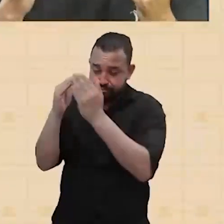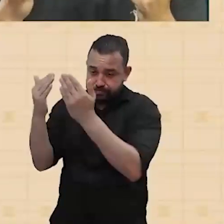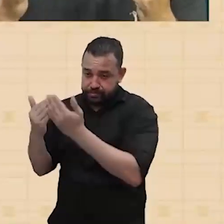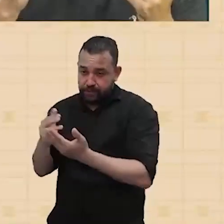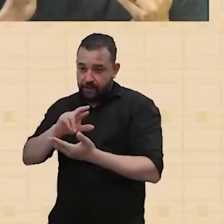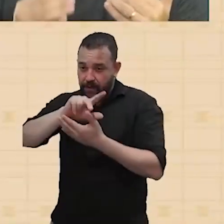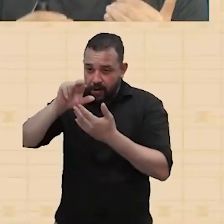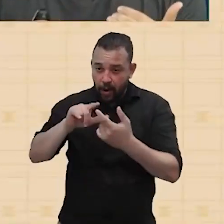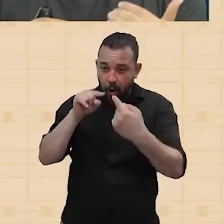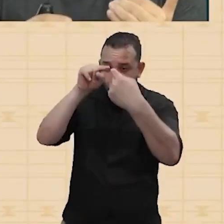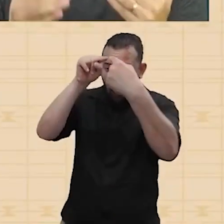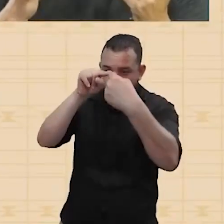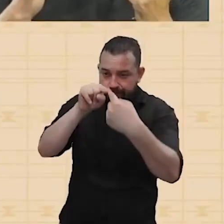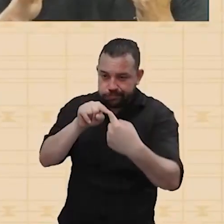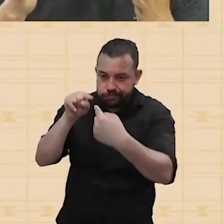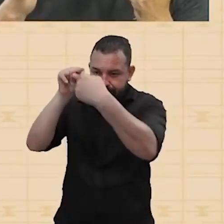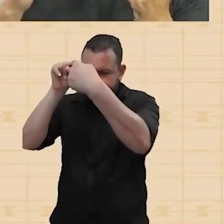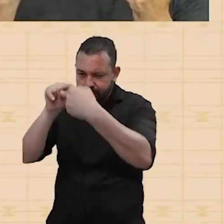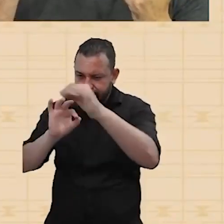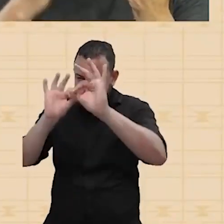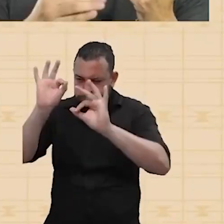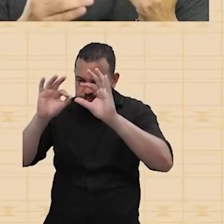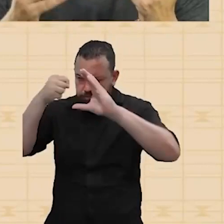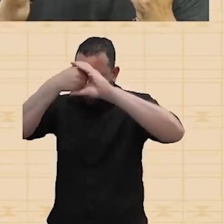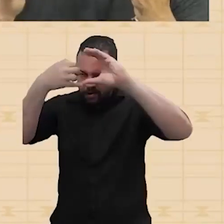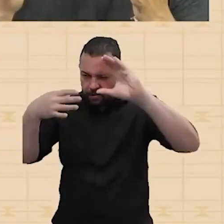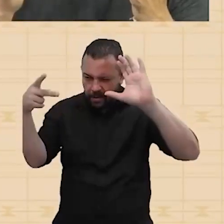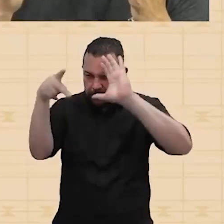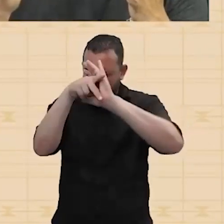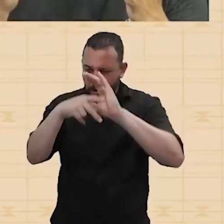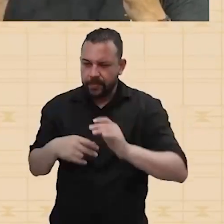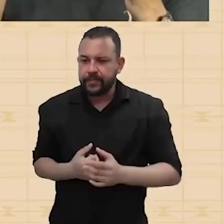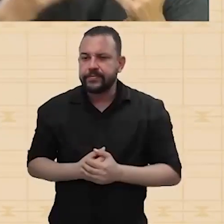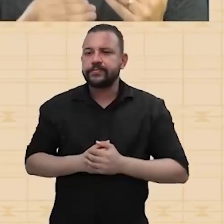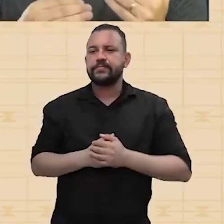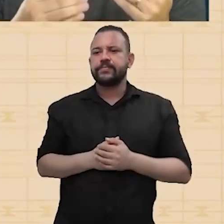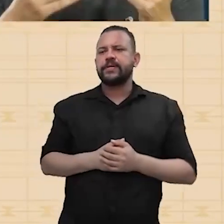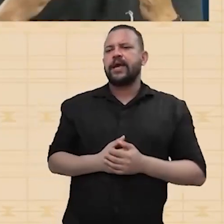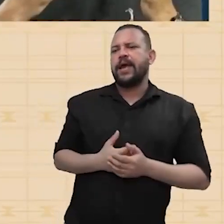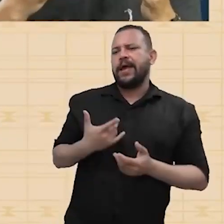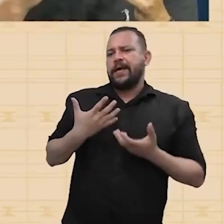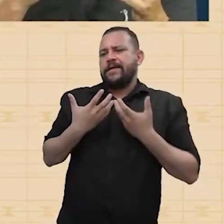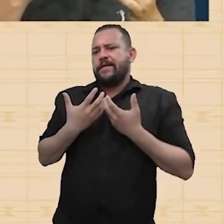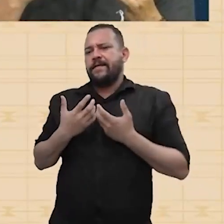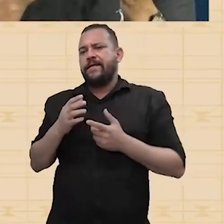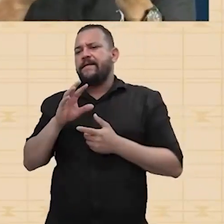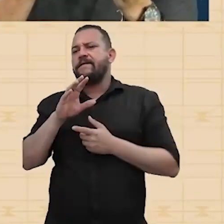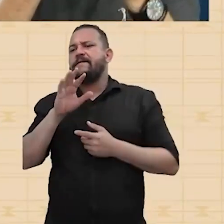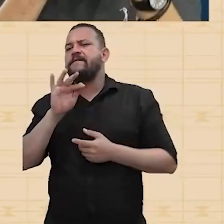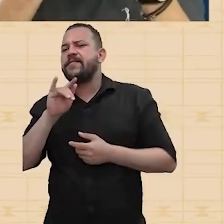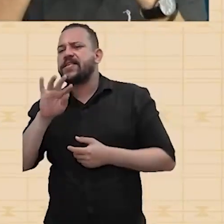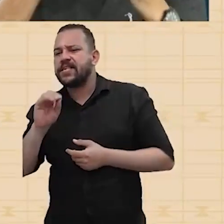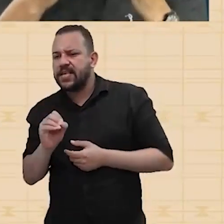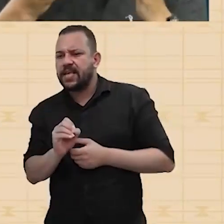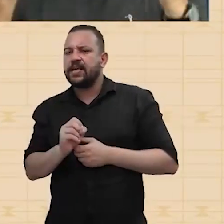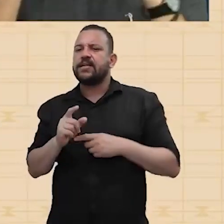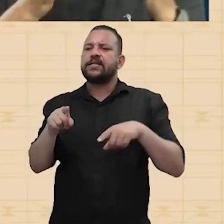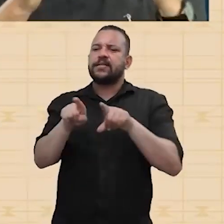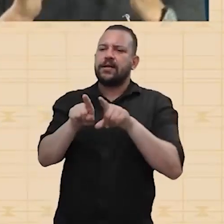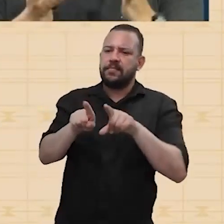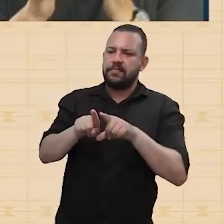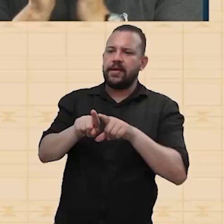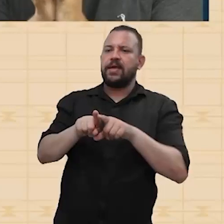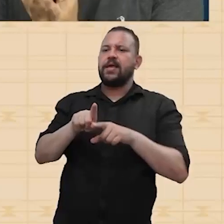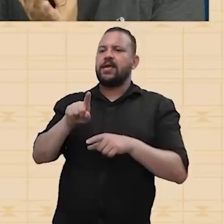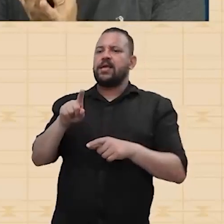suas propriedades químicas, suas propriedades físicas, propriedades radioativas que existem